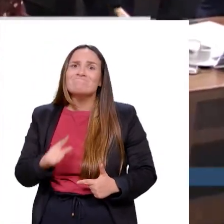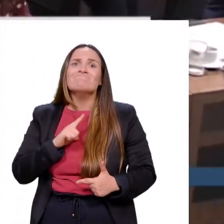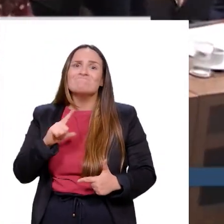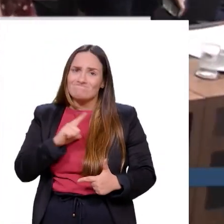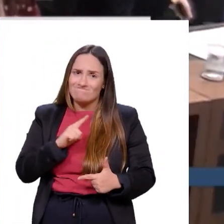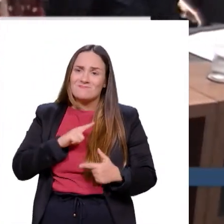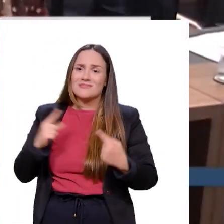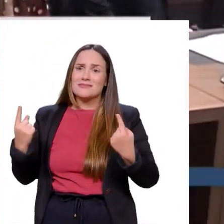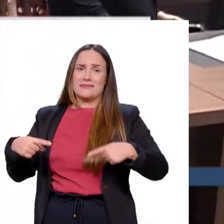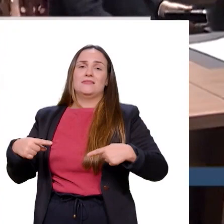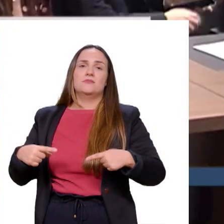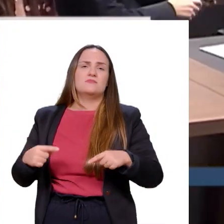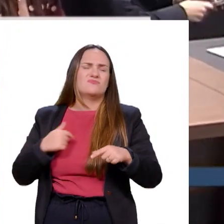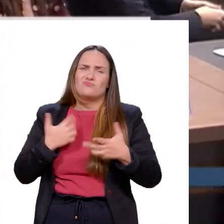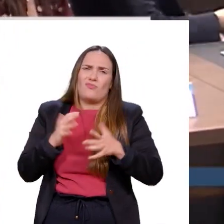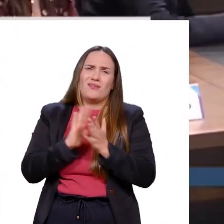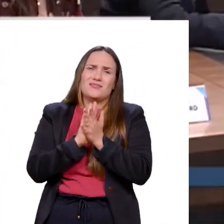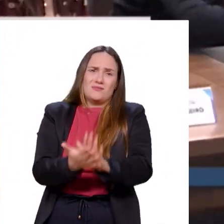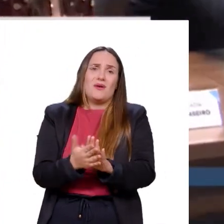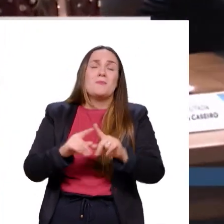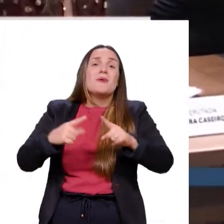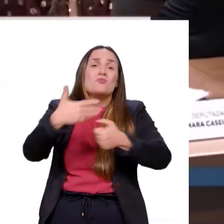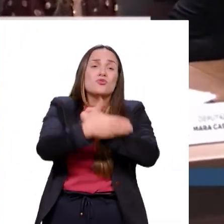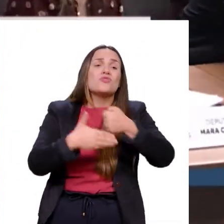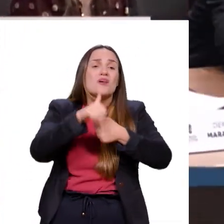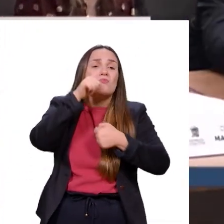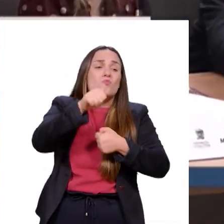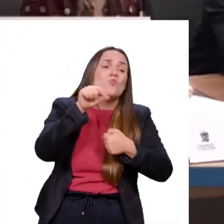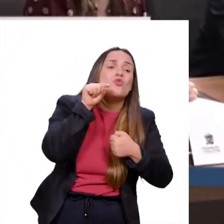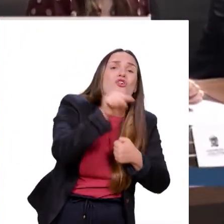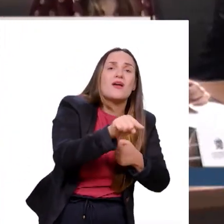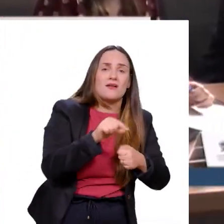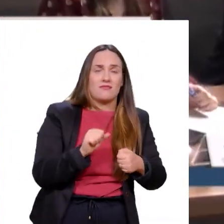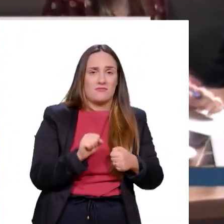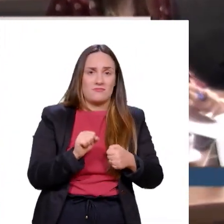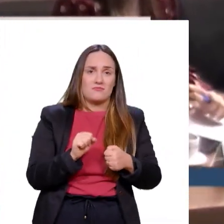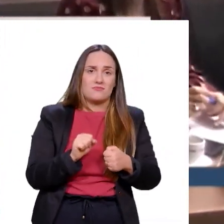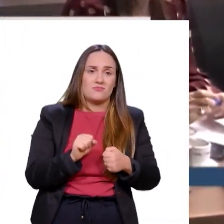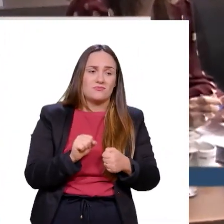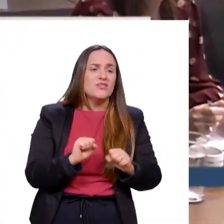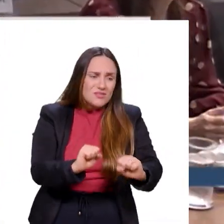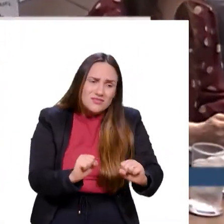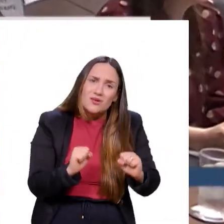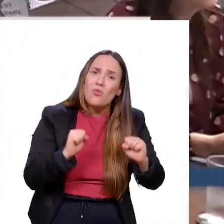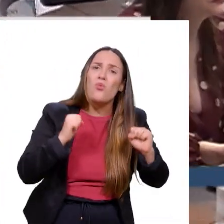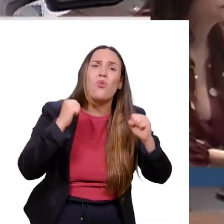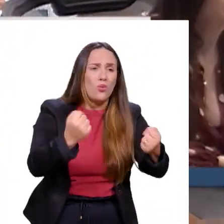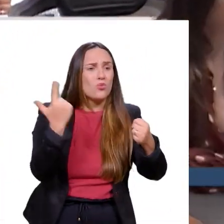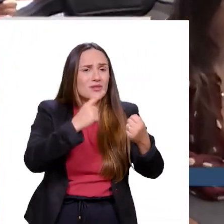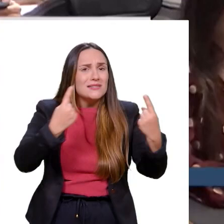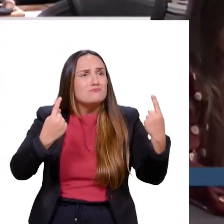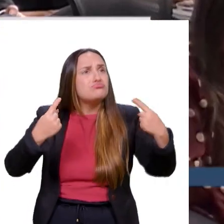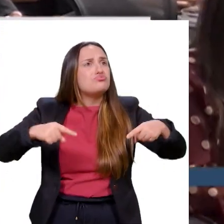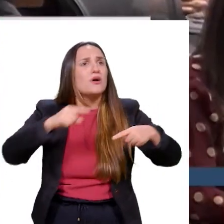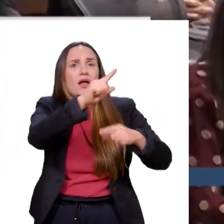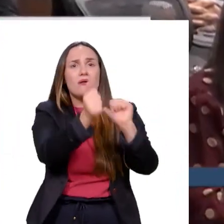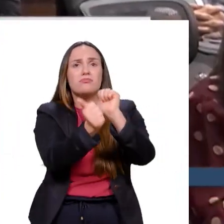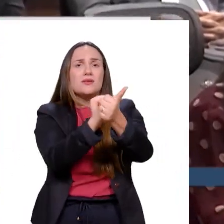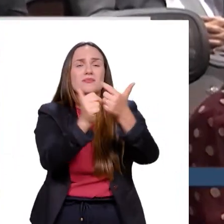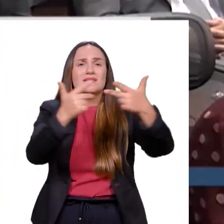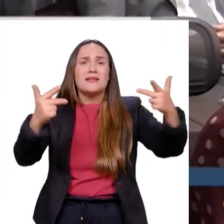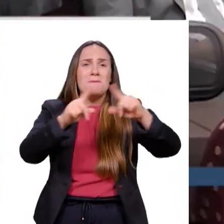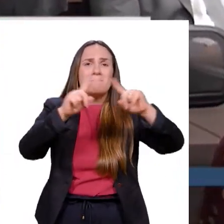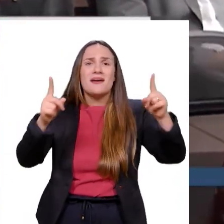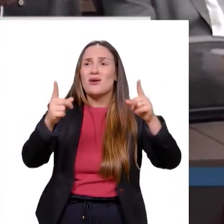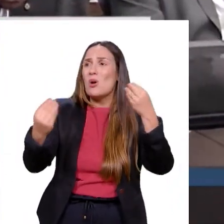visa discriminar ninguém e simplesmente defender as mulheres que se dedicam tanto para competir em